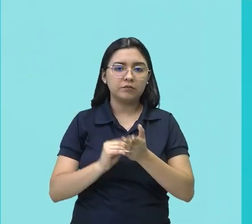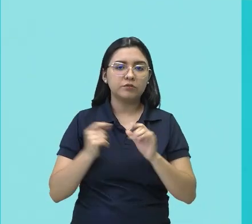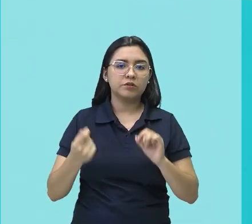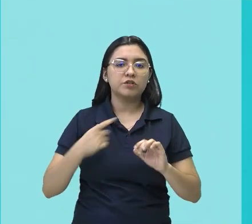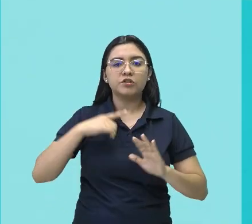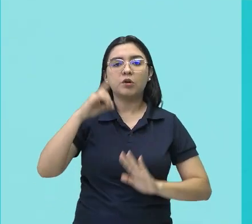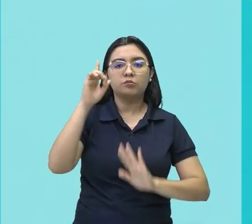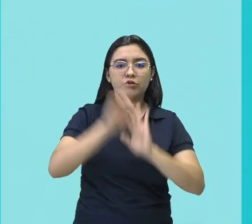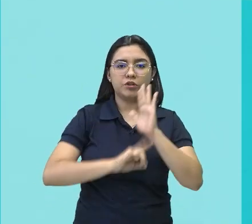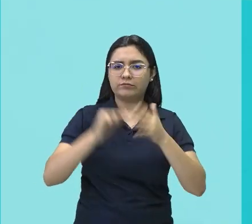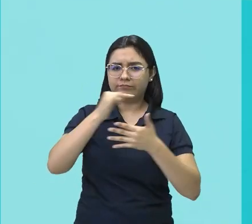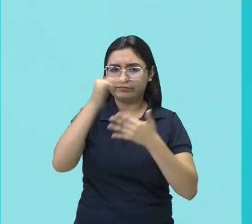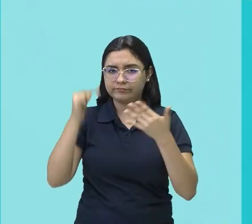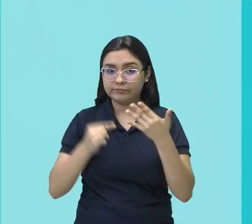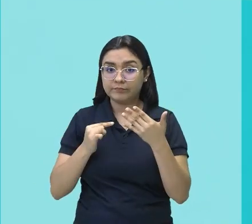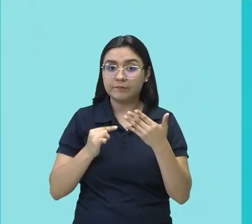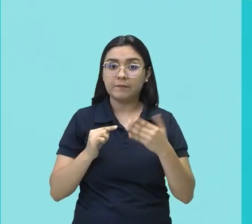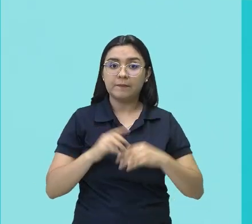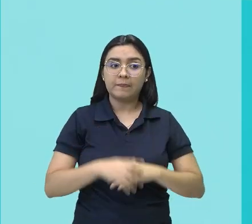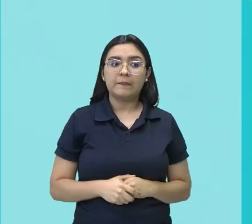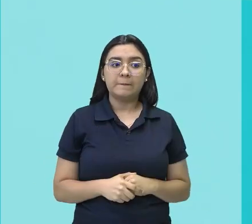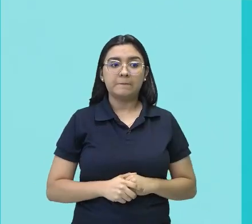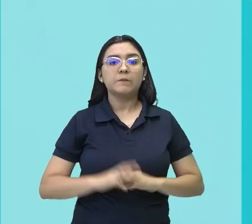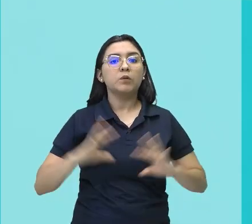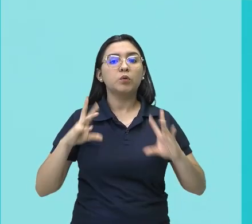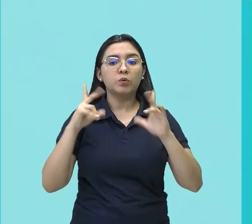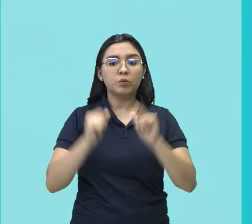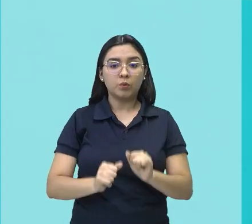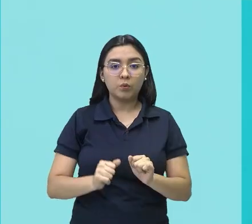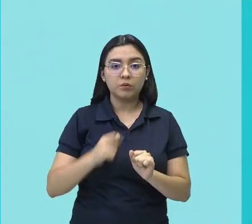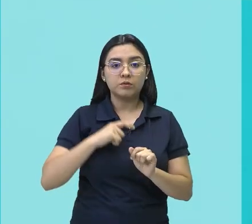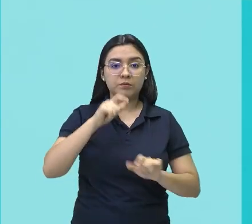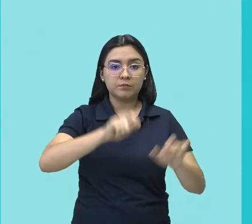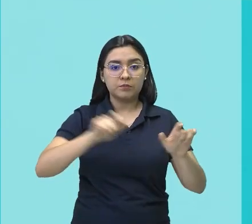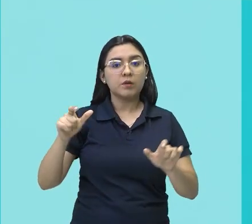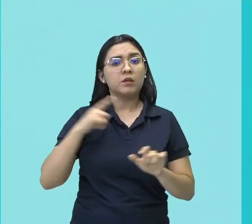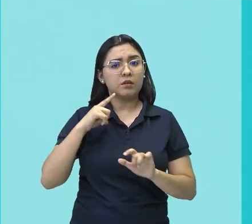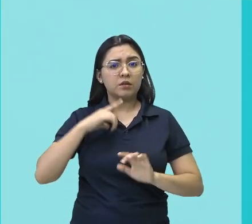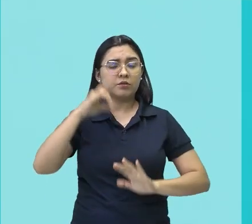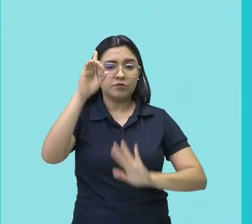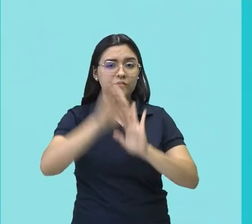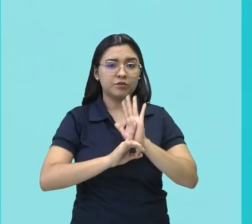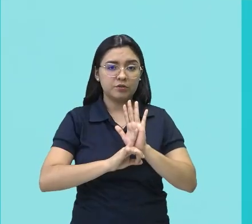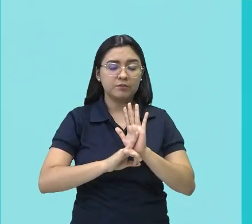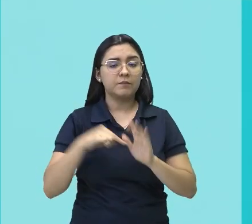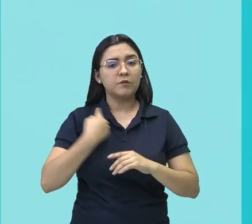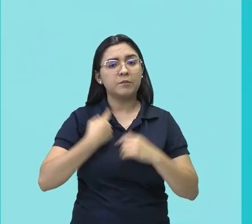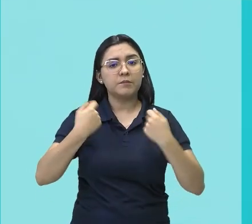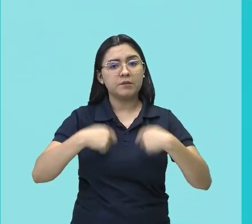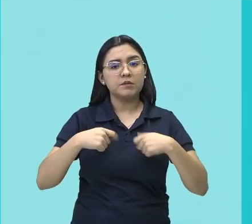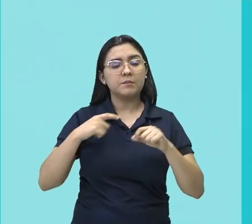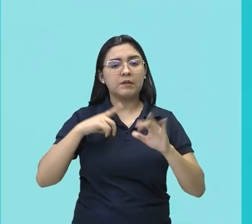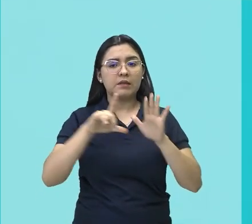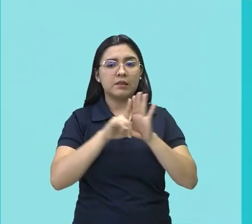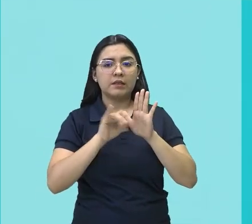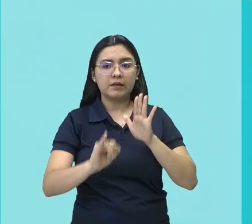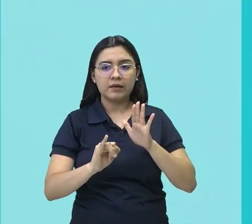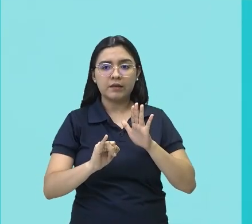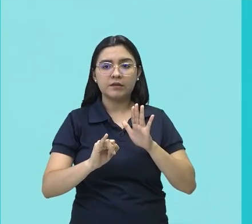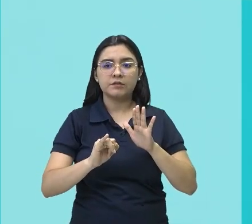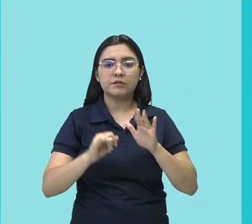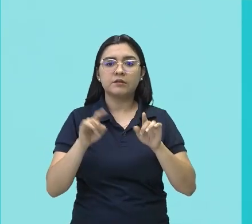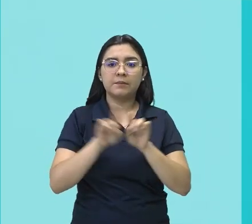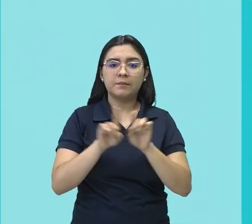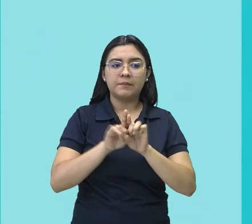determinados direitos, tá? Todo indivíduo tem direito. E aí a gente também precisa se debruçar sobre essas leis, sobre essas